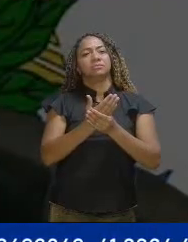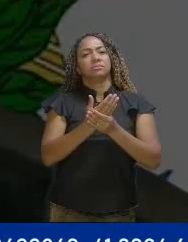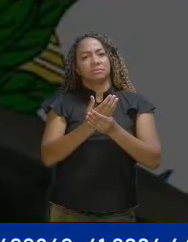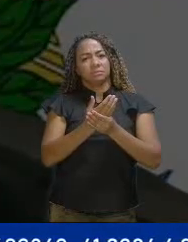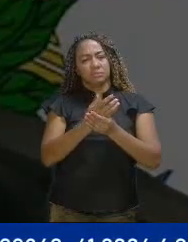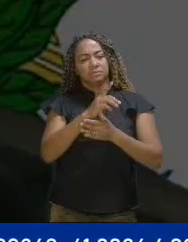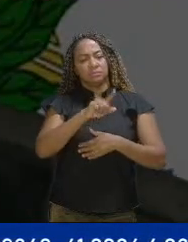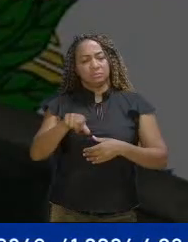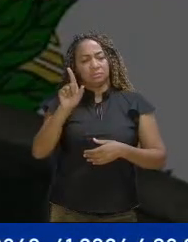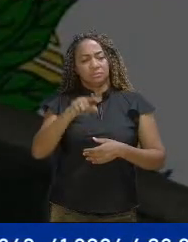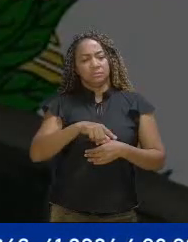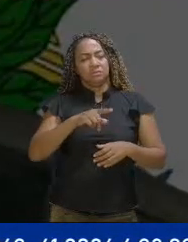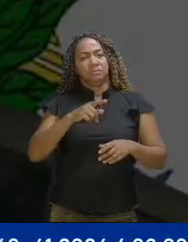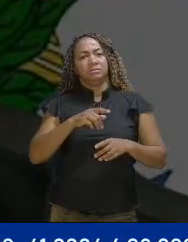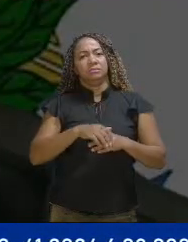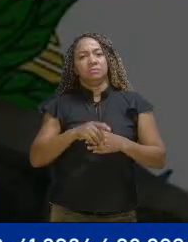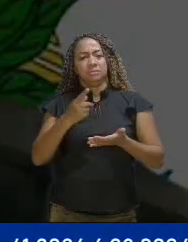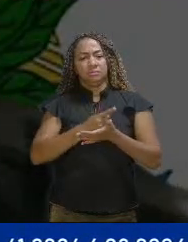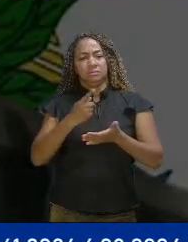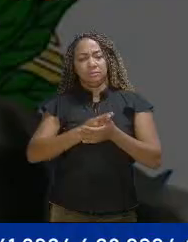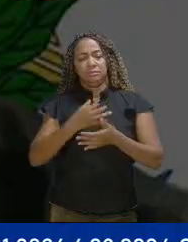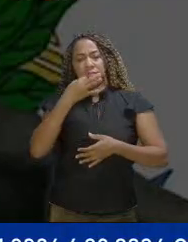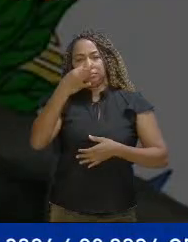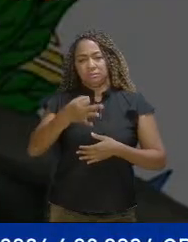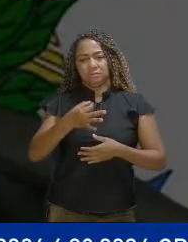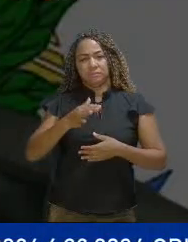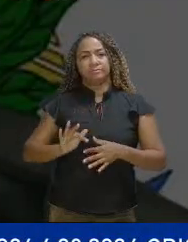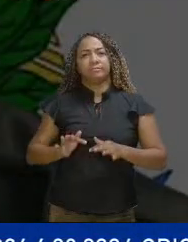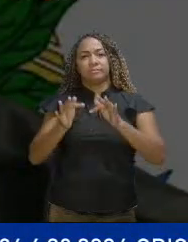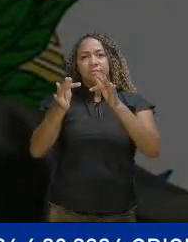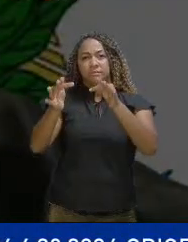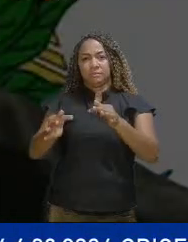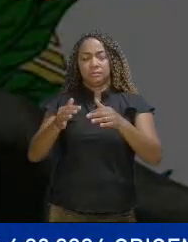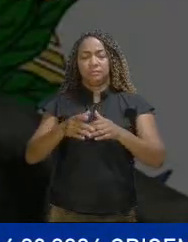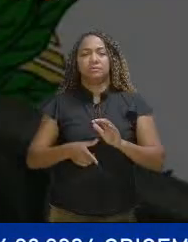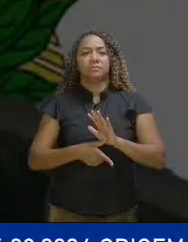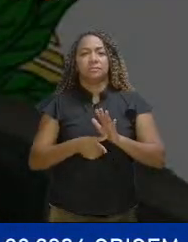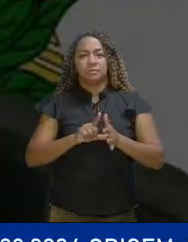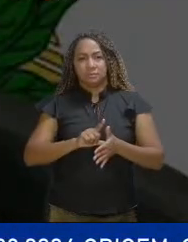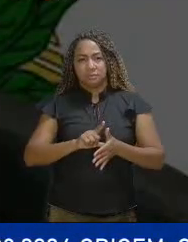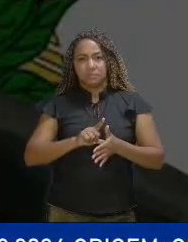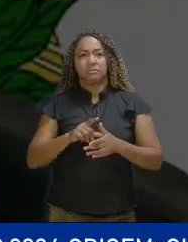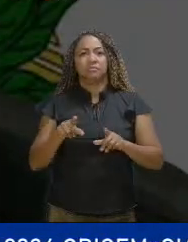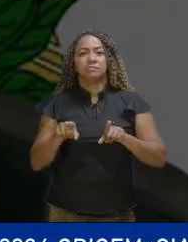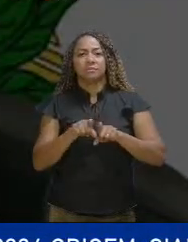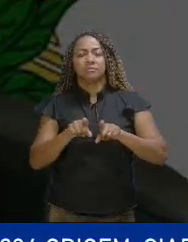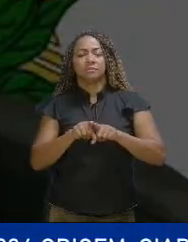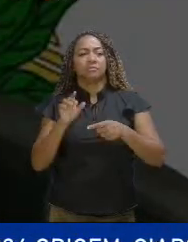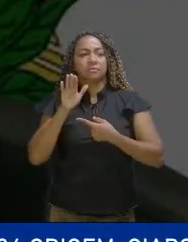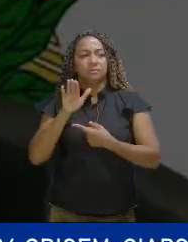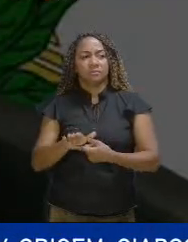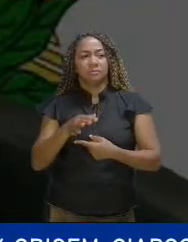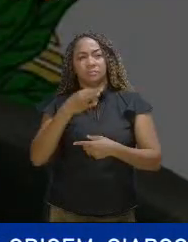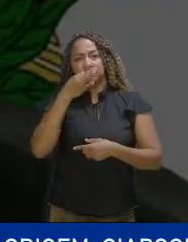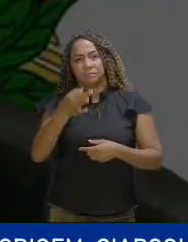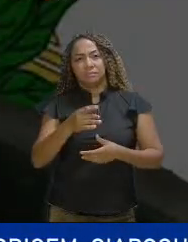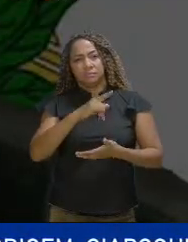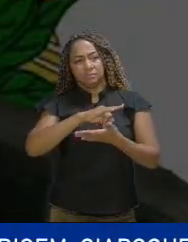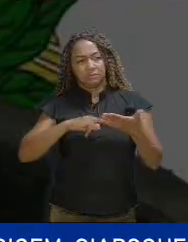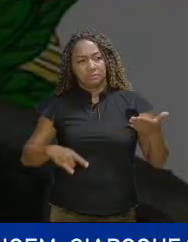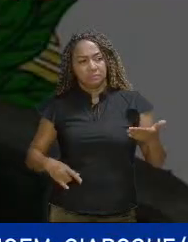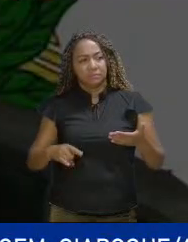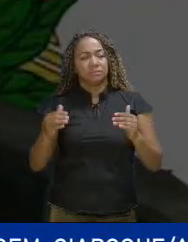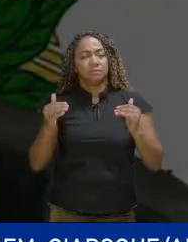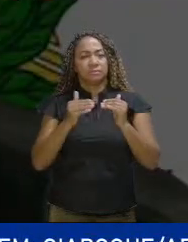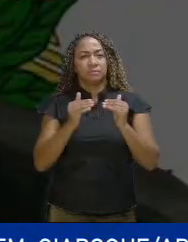sanar as irregularidades nos pareceres técnicos preliminares e também conclusivos, tendo apresentado manifestações e documentos que,